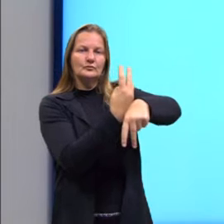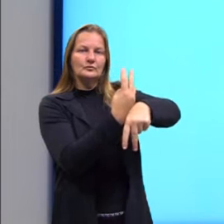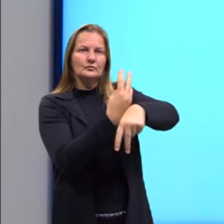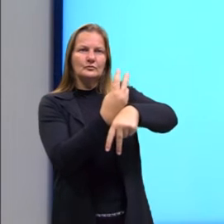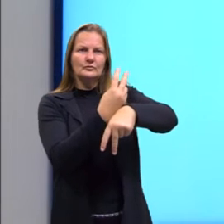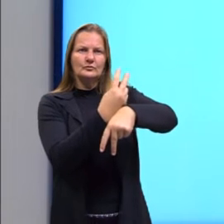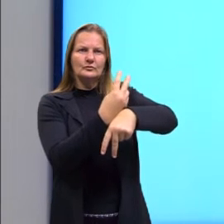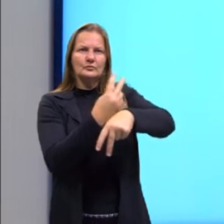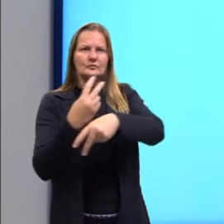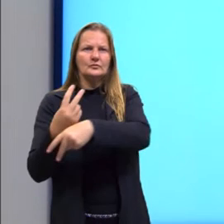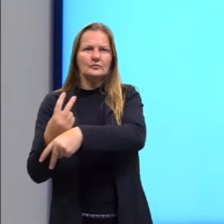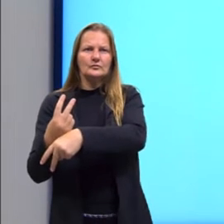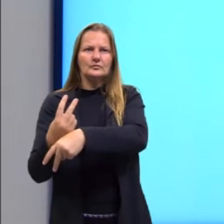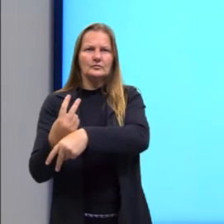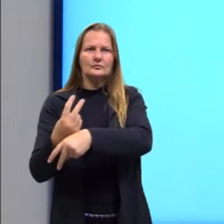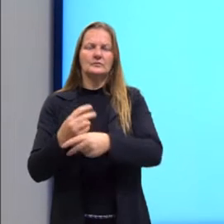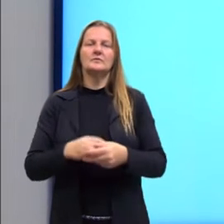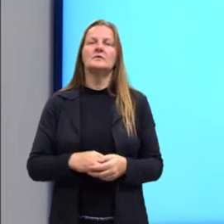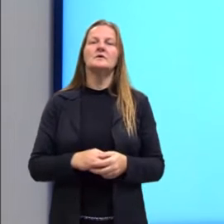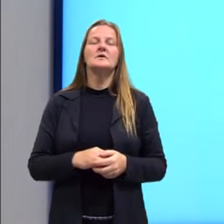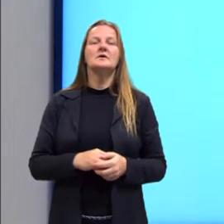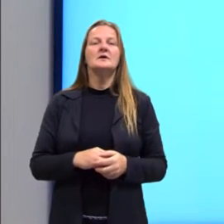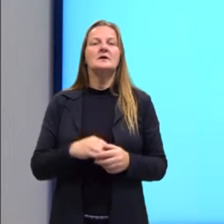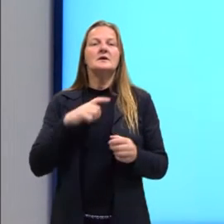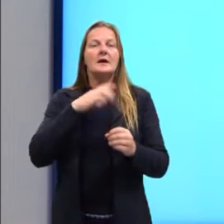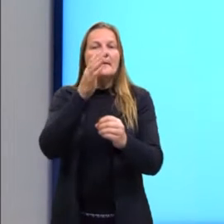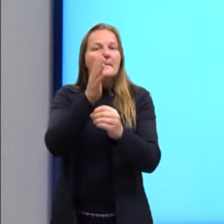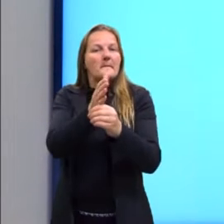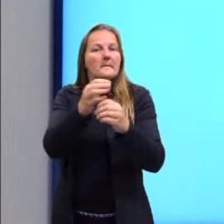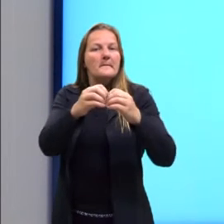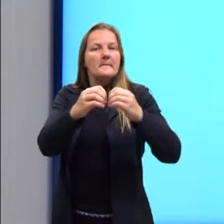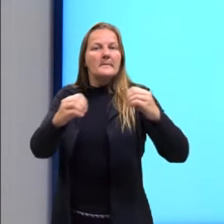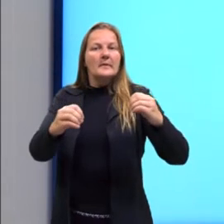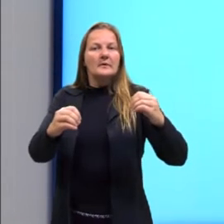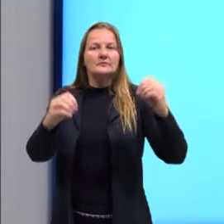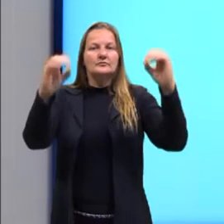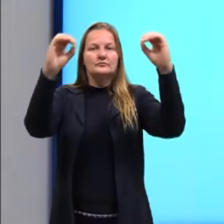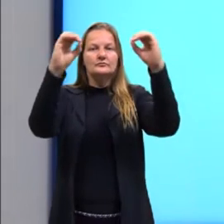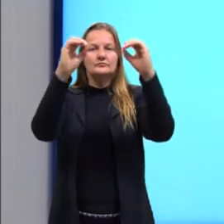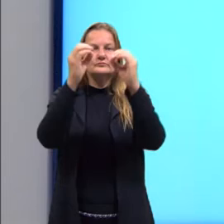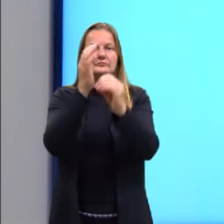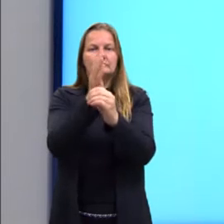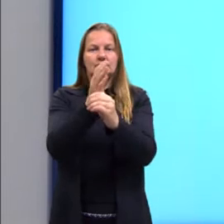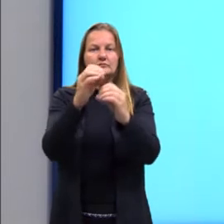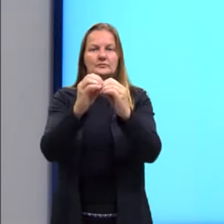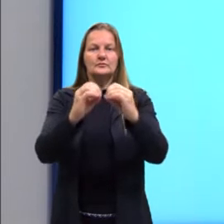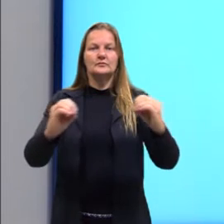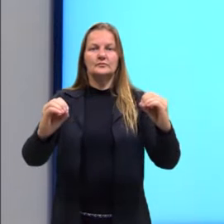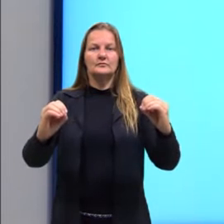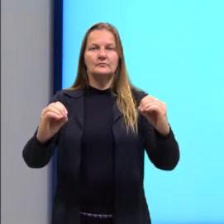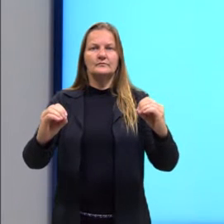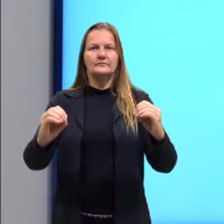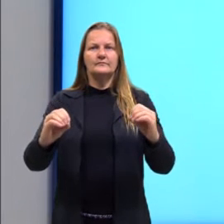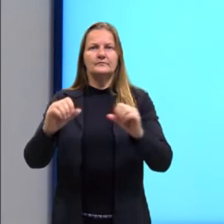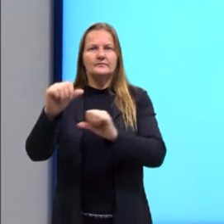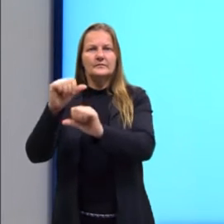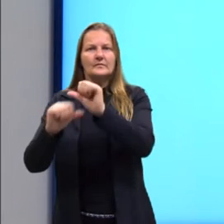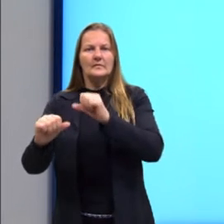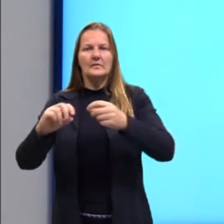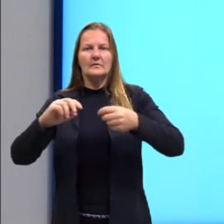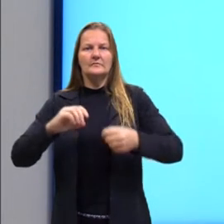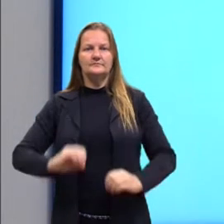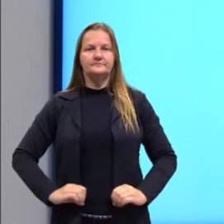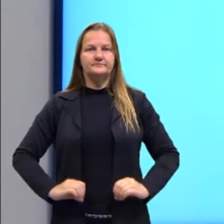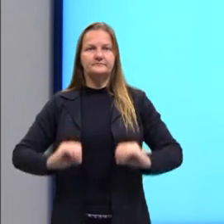dois indivíduos aqui através da meiose vai produzir Então vão produzir os